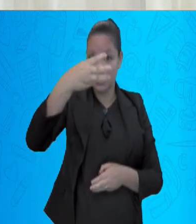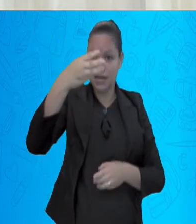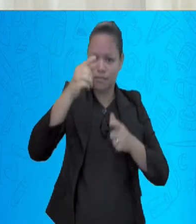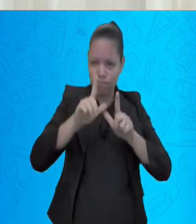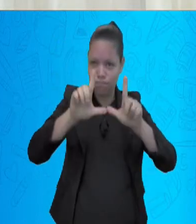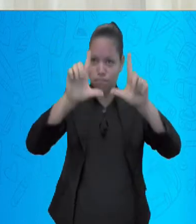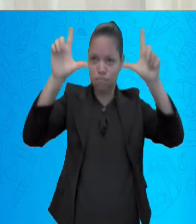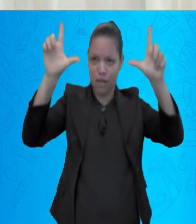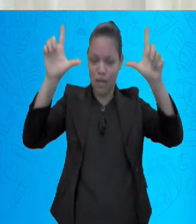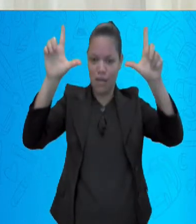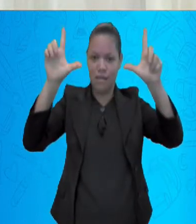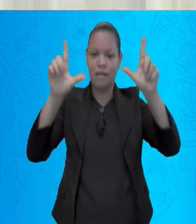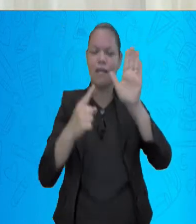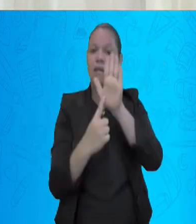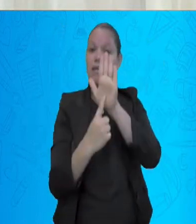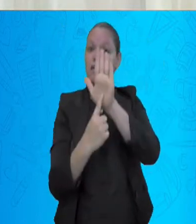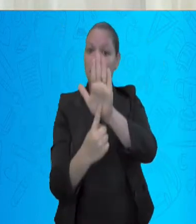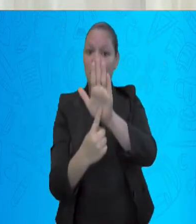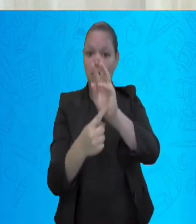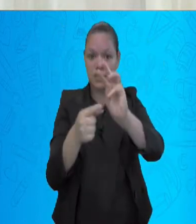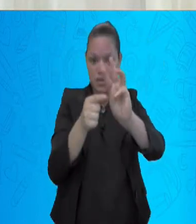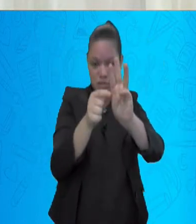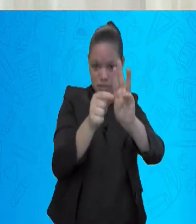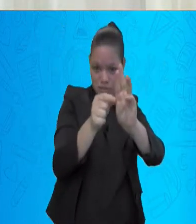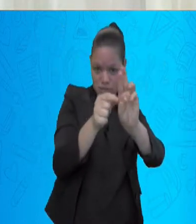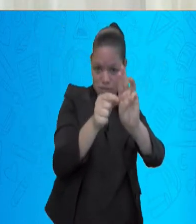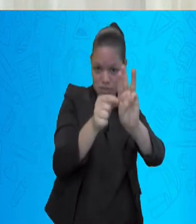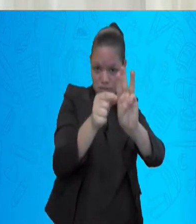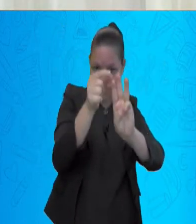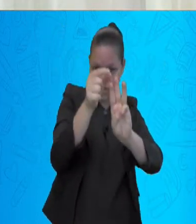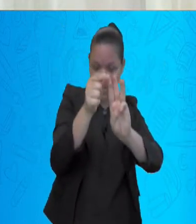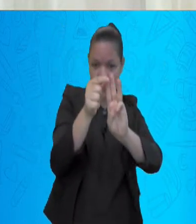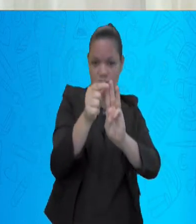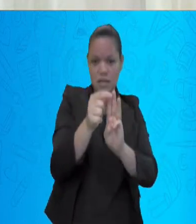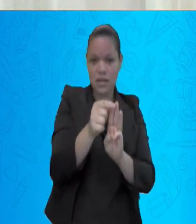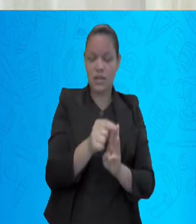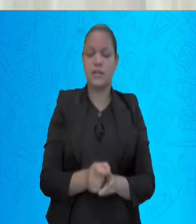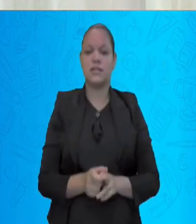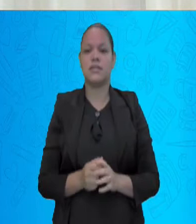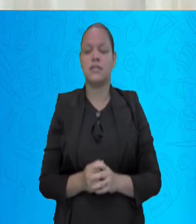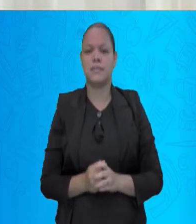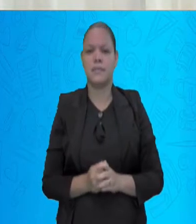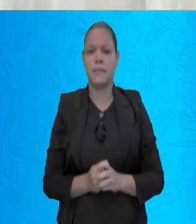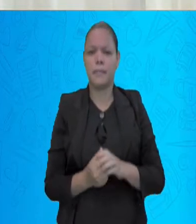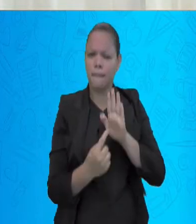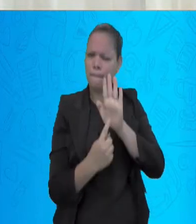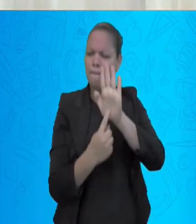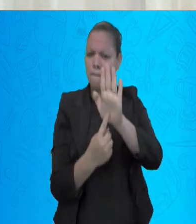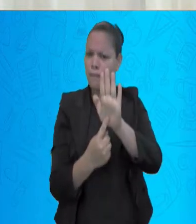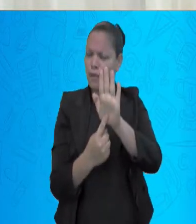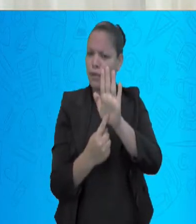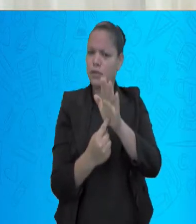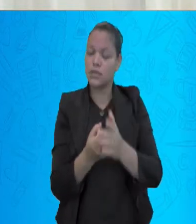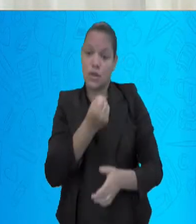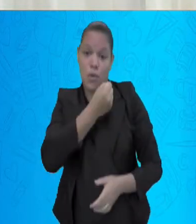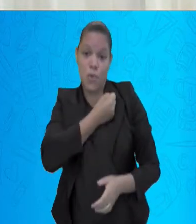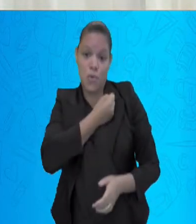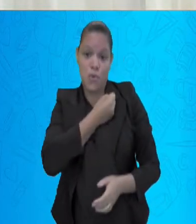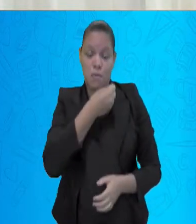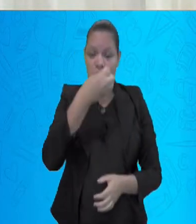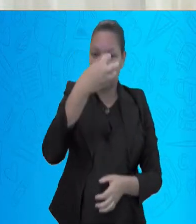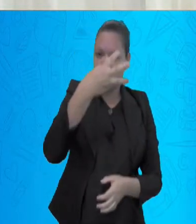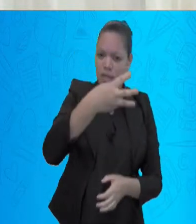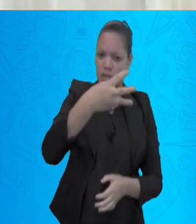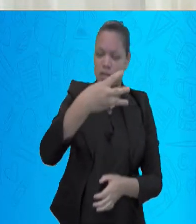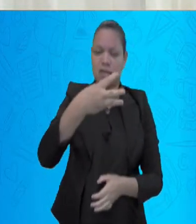placas, né, que representam as centenas e colocamos aqui. Representamos, então, o número